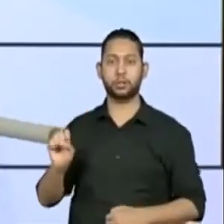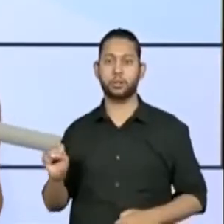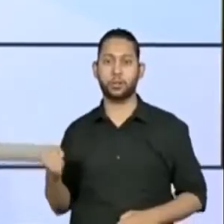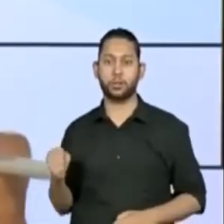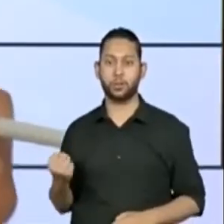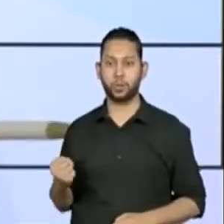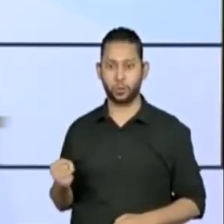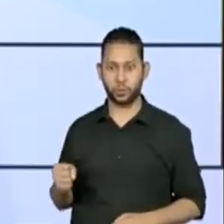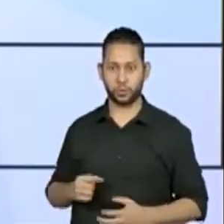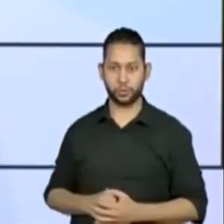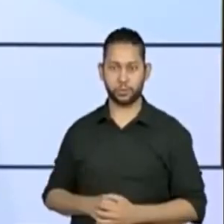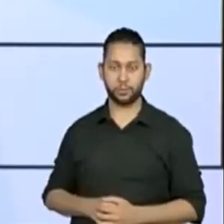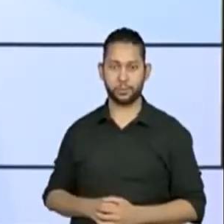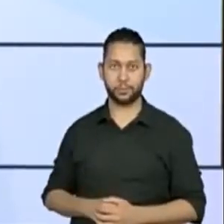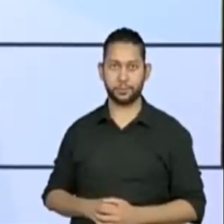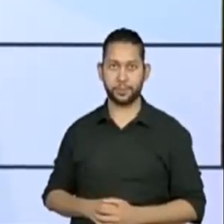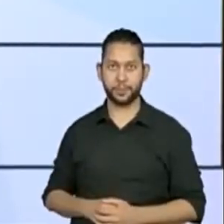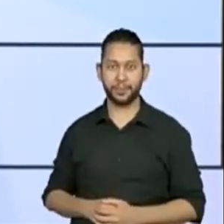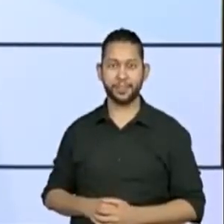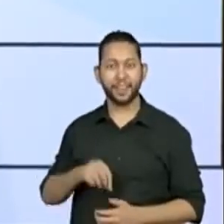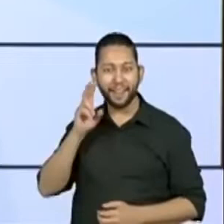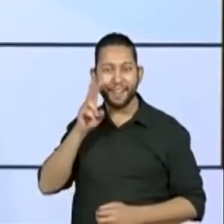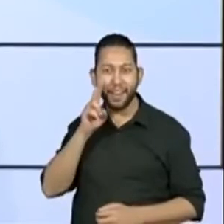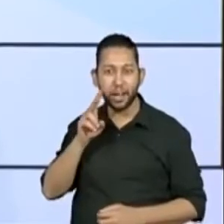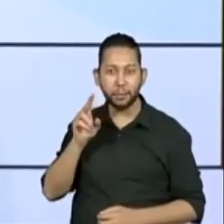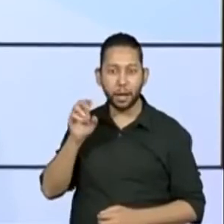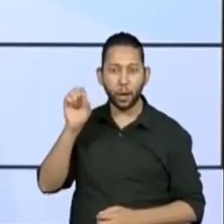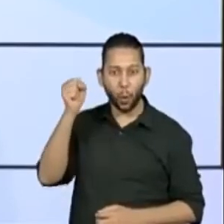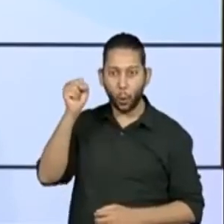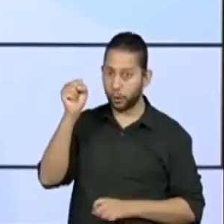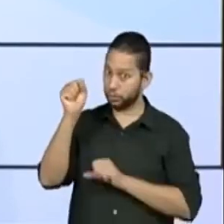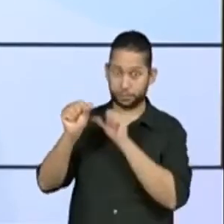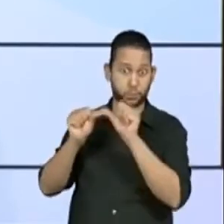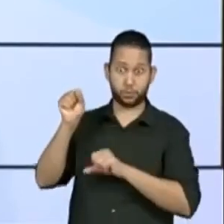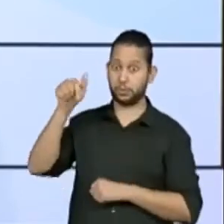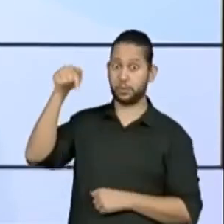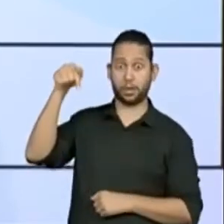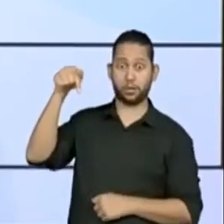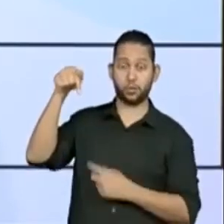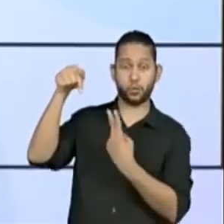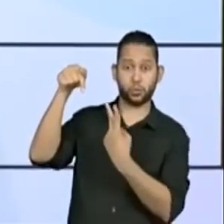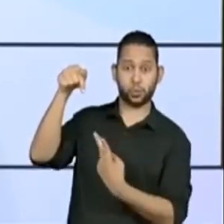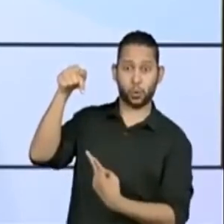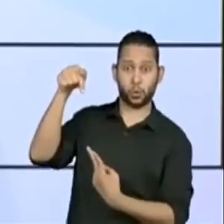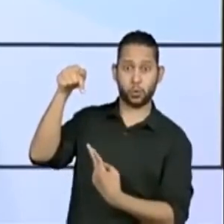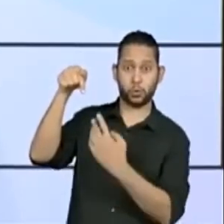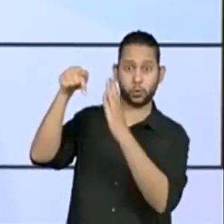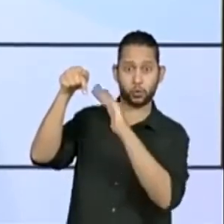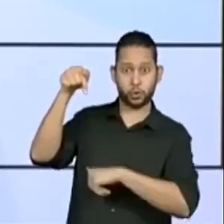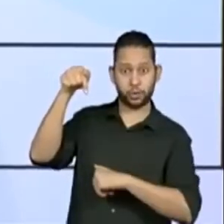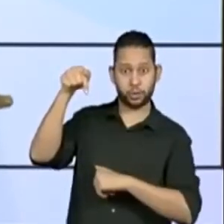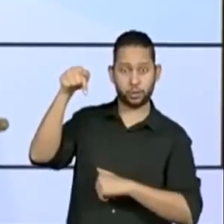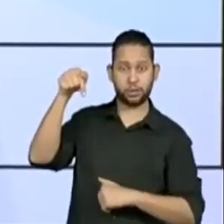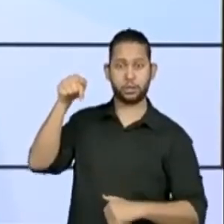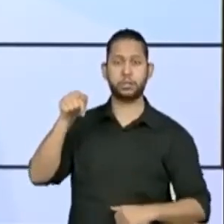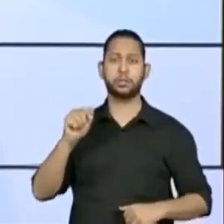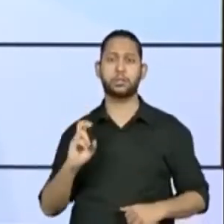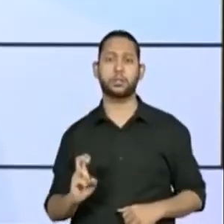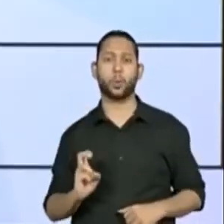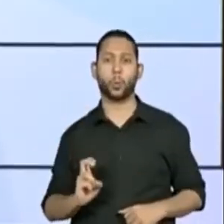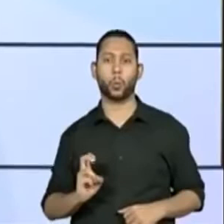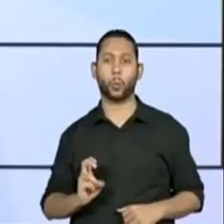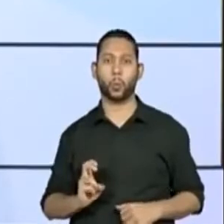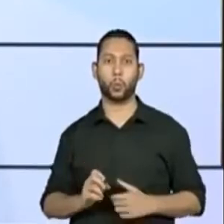sim oito Ok e sete tirei dois fiquei com